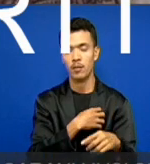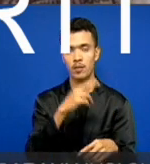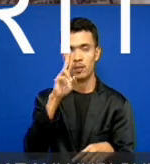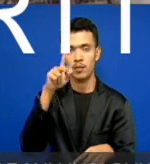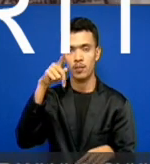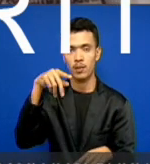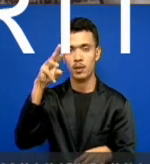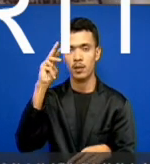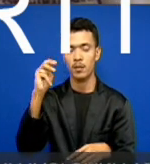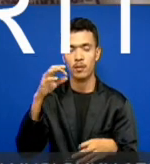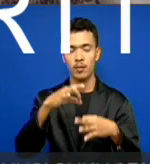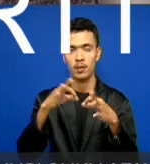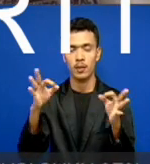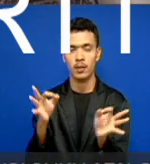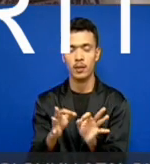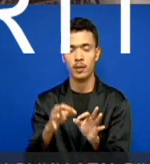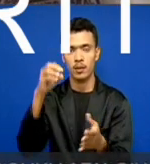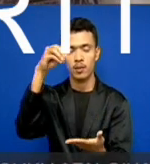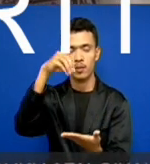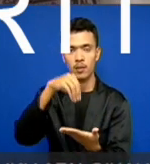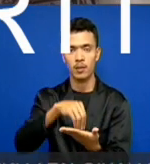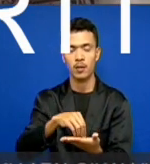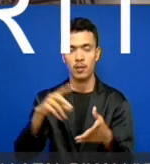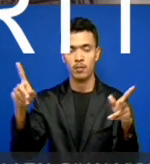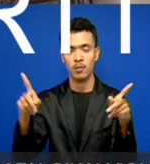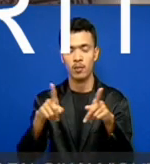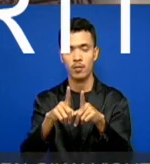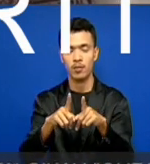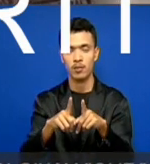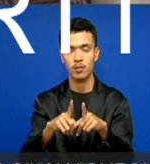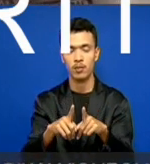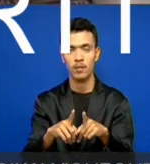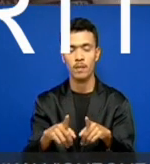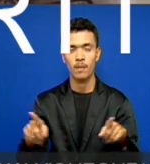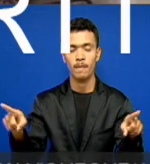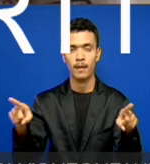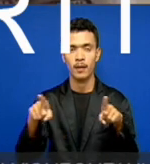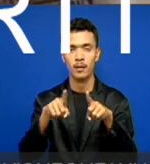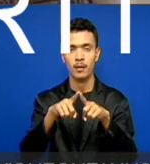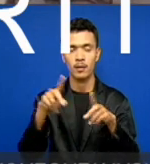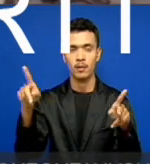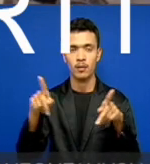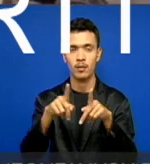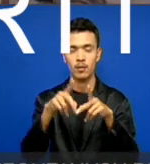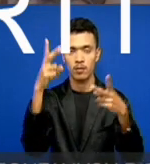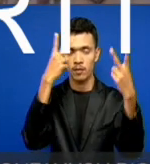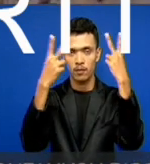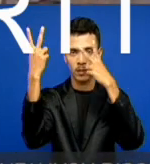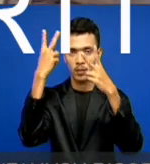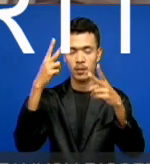TBL instalar ou a TBL destacar na minha postos e na mesma categoria postos de vigilância.